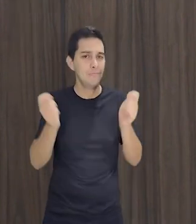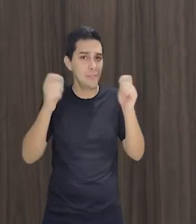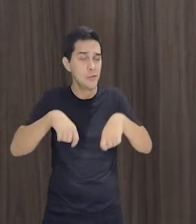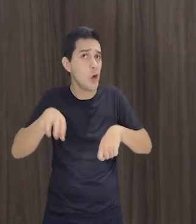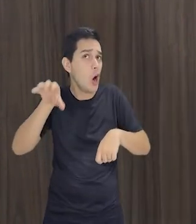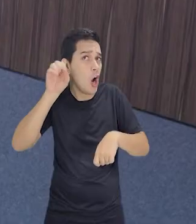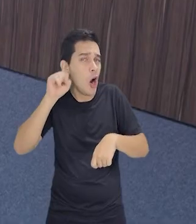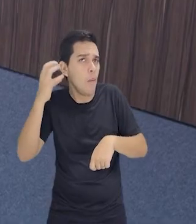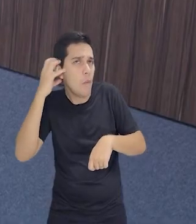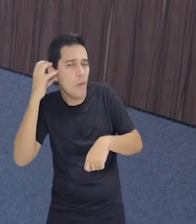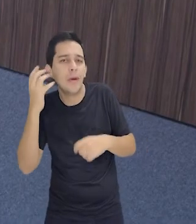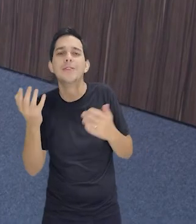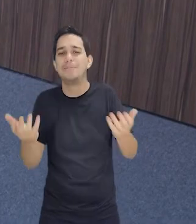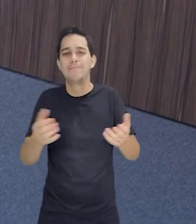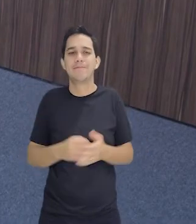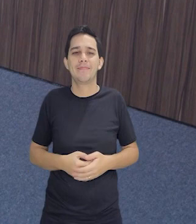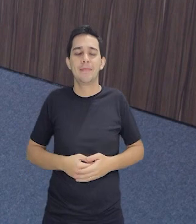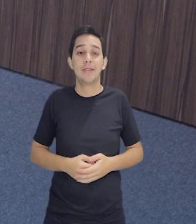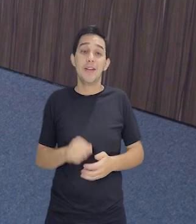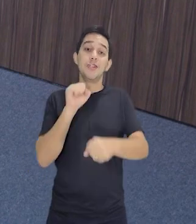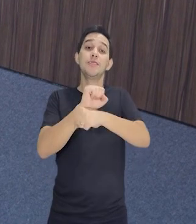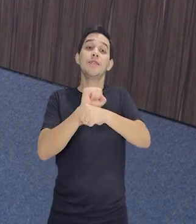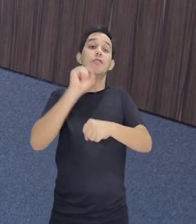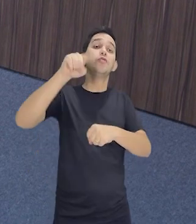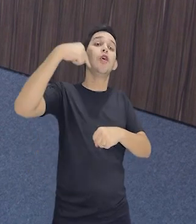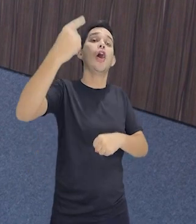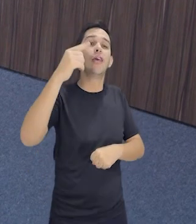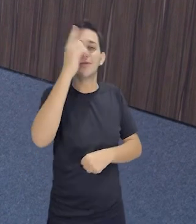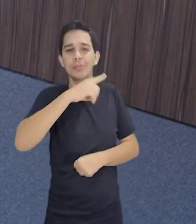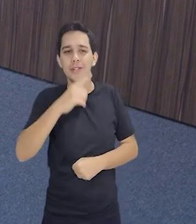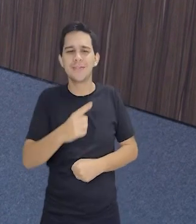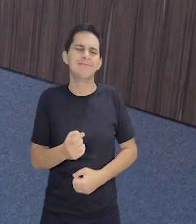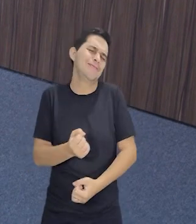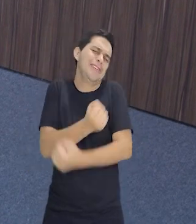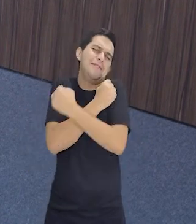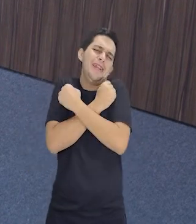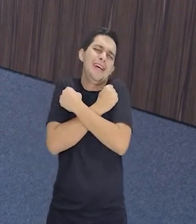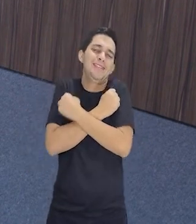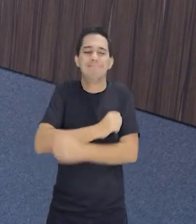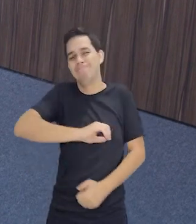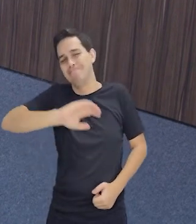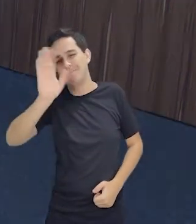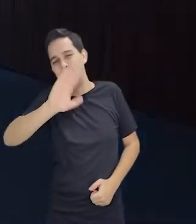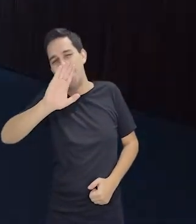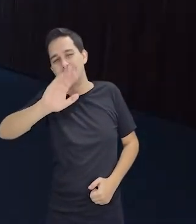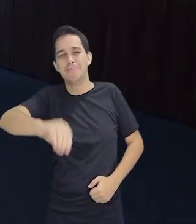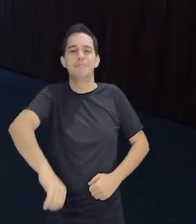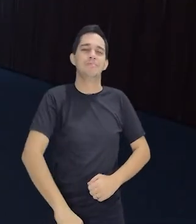iTunes. Eu te aguardo no domingo que vem. Um forte abraço. Até mais!